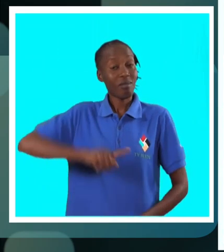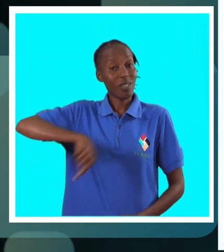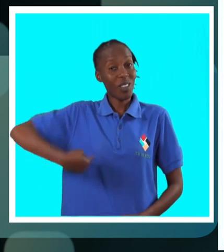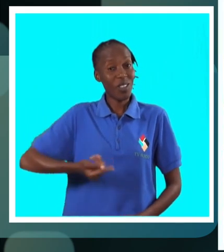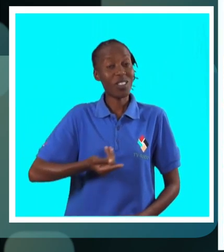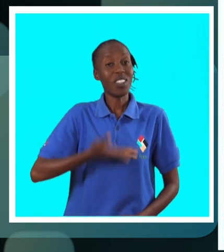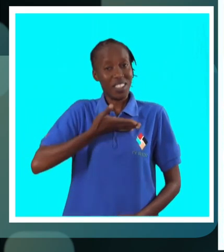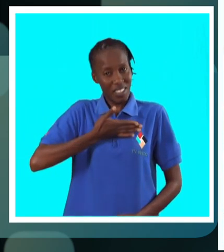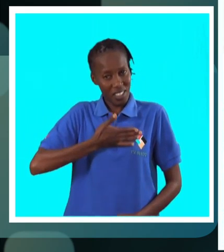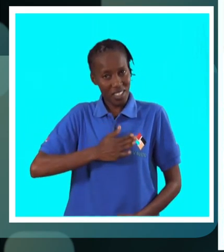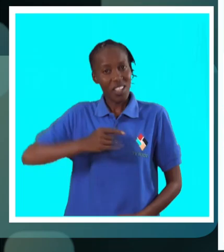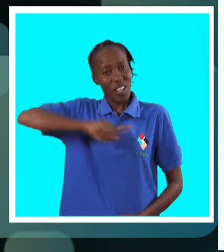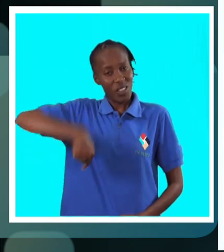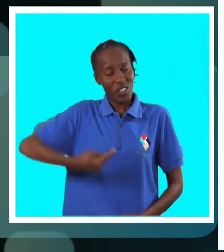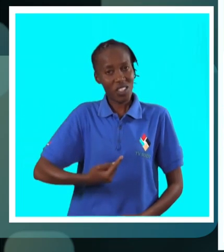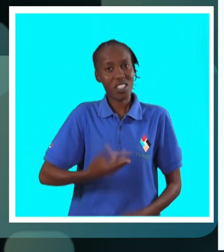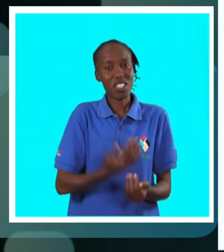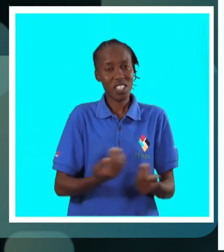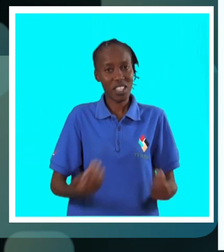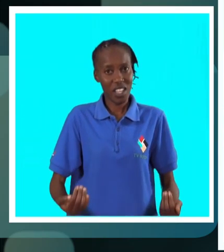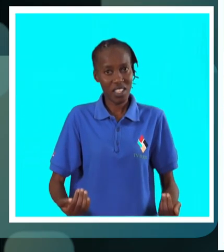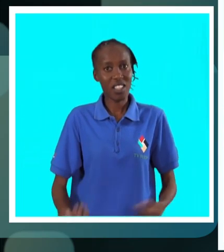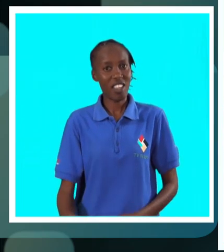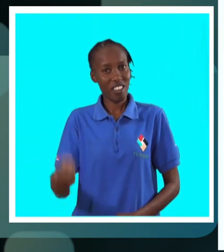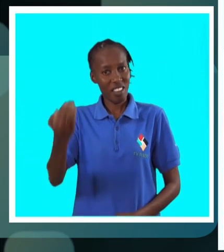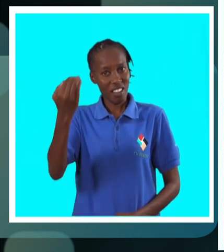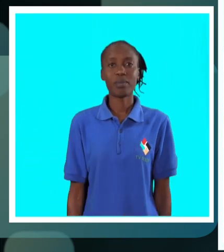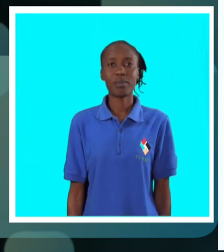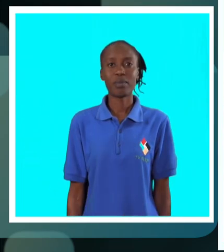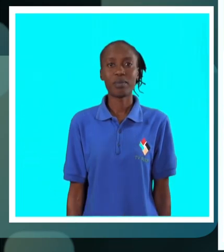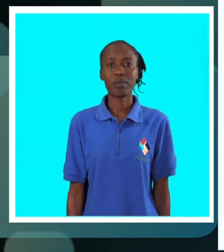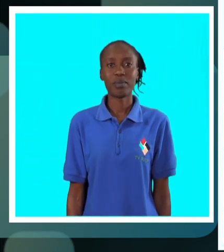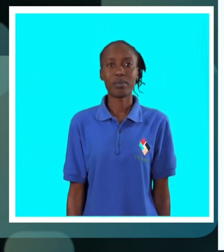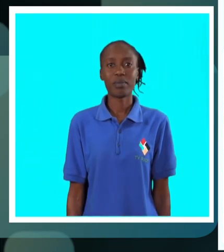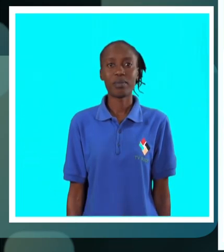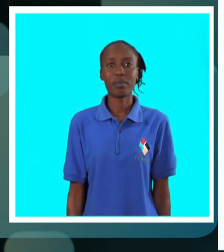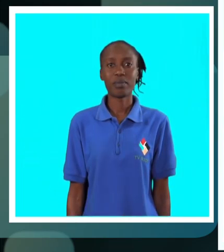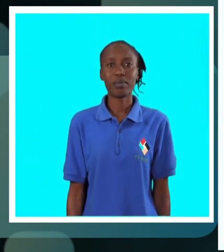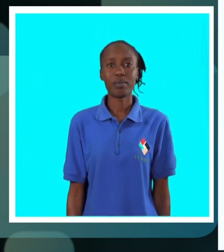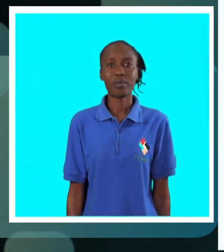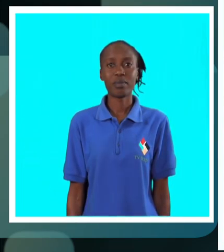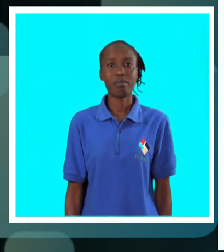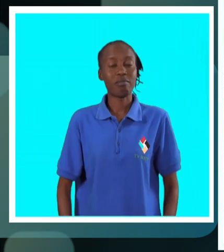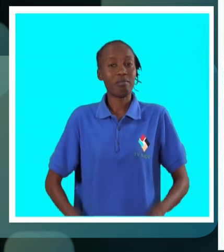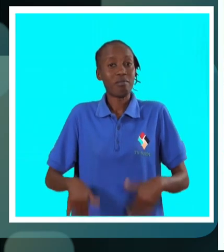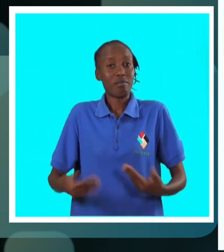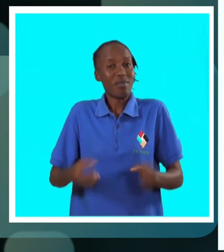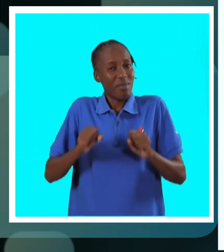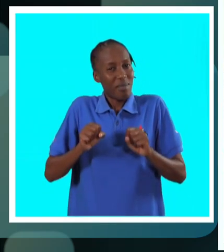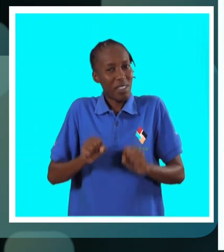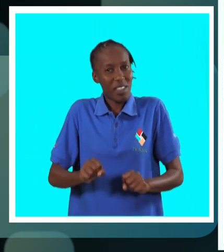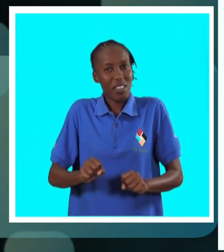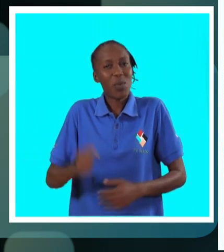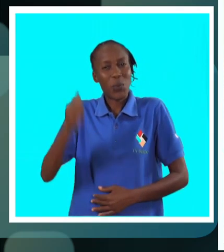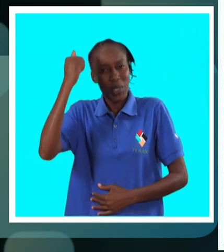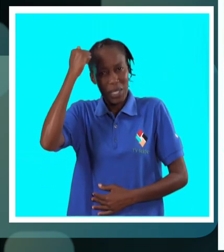Nós queremos que as nossas crianças que crescem ali conosco tenham